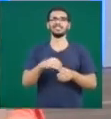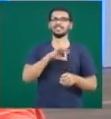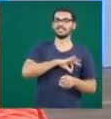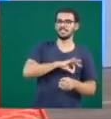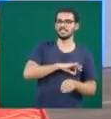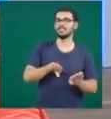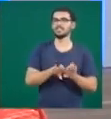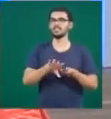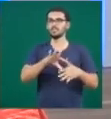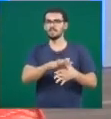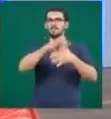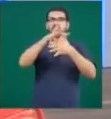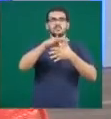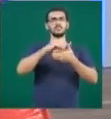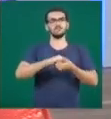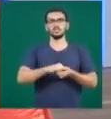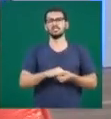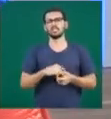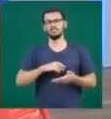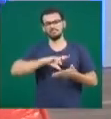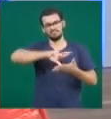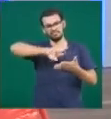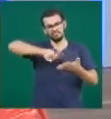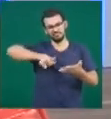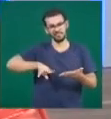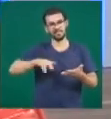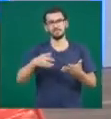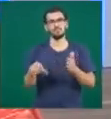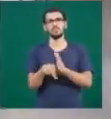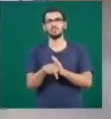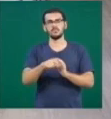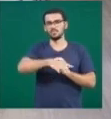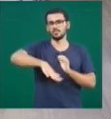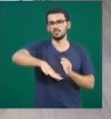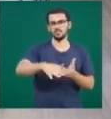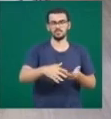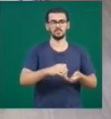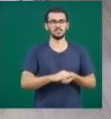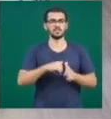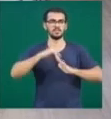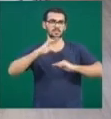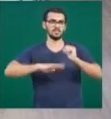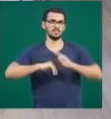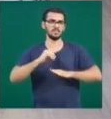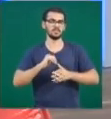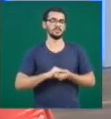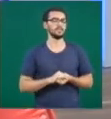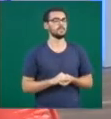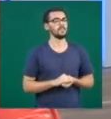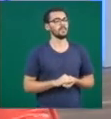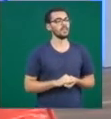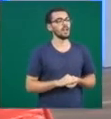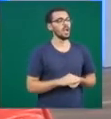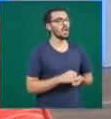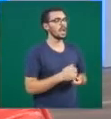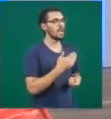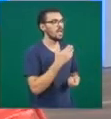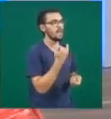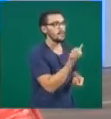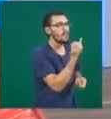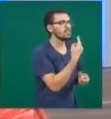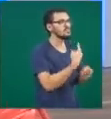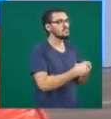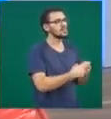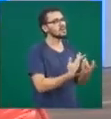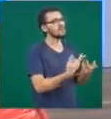liderança, toda essa inserção mesmo delas dentro desse mercado. E como você avalia a importância dessa pesquisa? Eu acho que essa